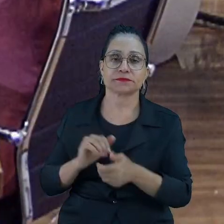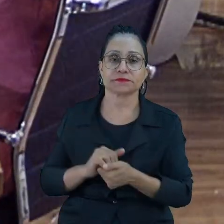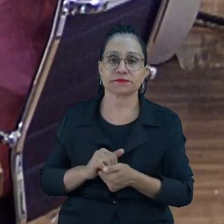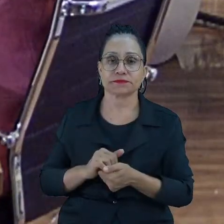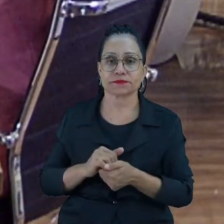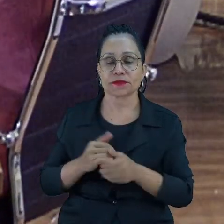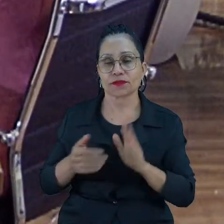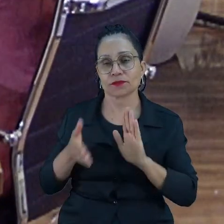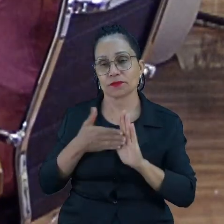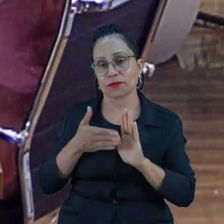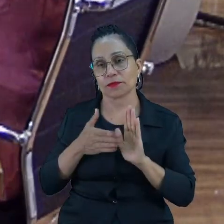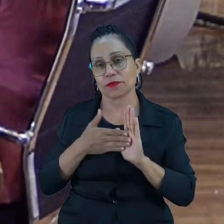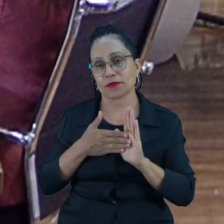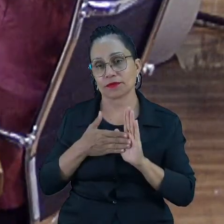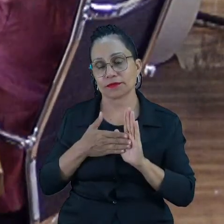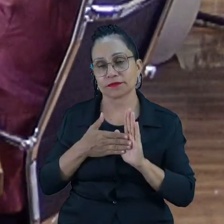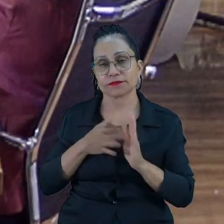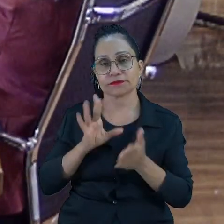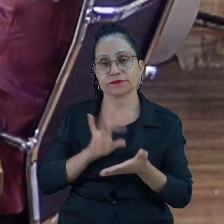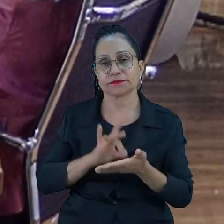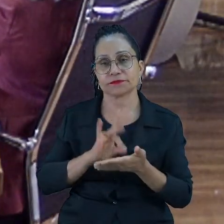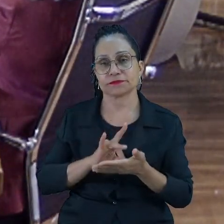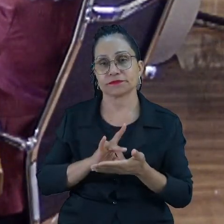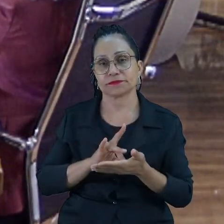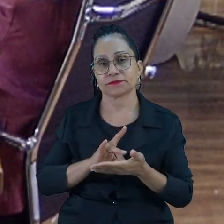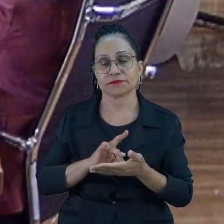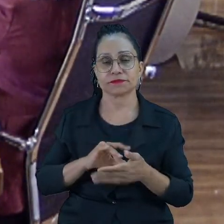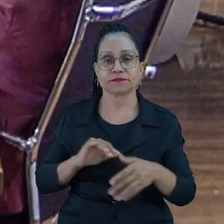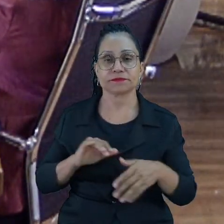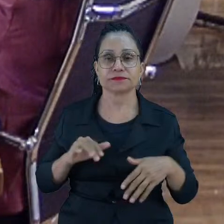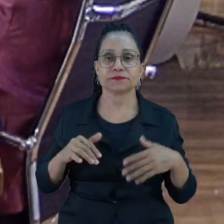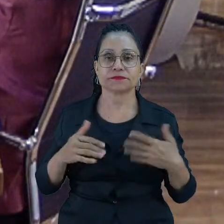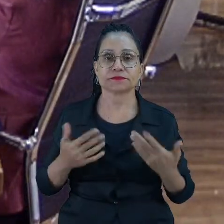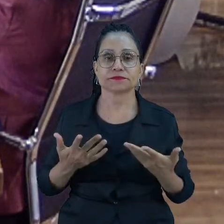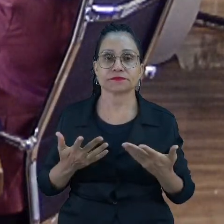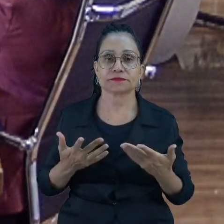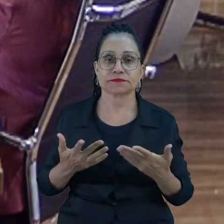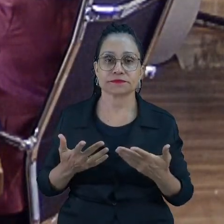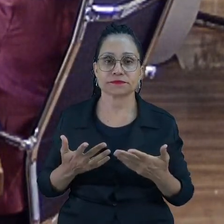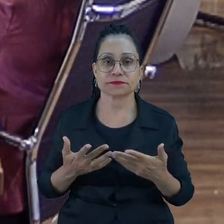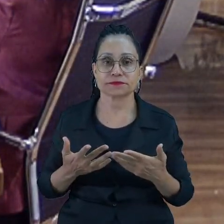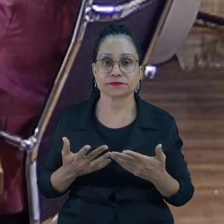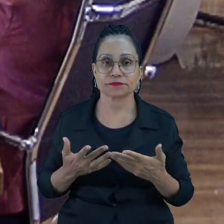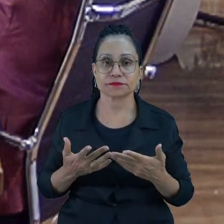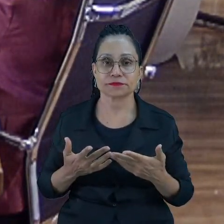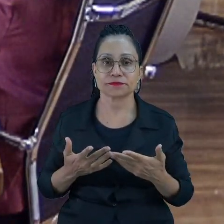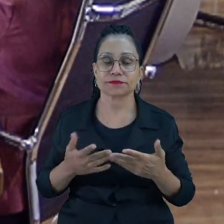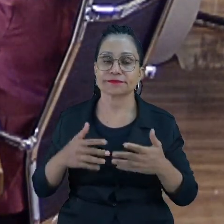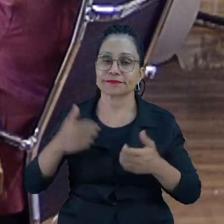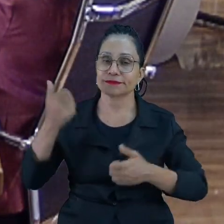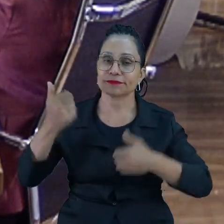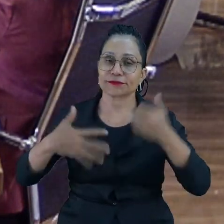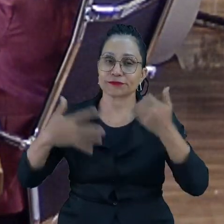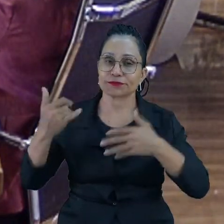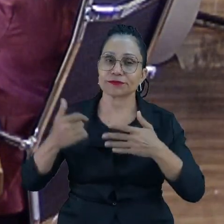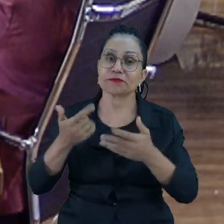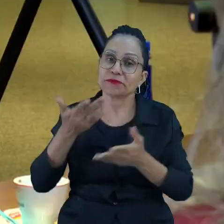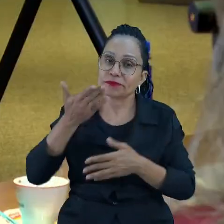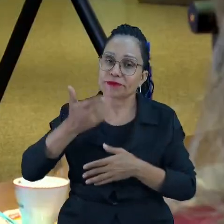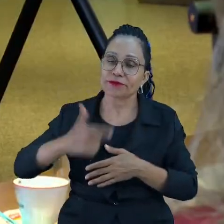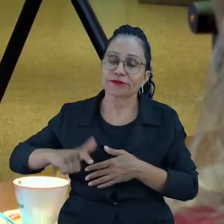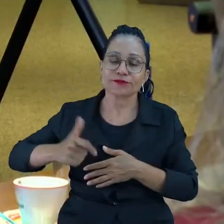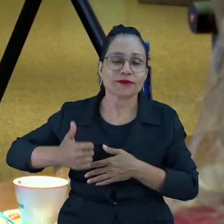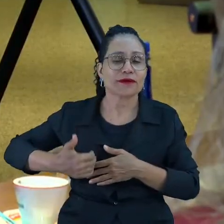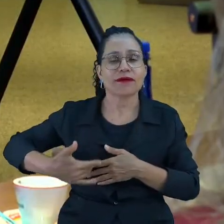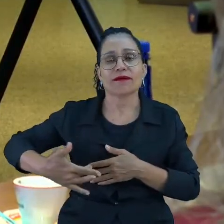né? Esse é o nosso propósito de fato. Nossa, olha só, eu acabei olhando aqui, olha, falamos e a gente poderia continuar aqui, né,